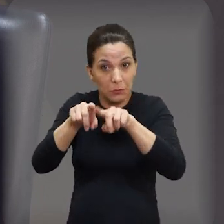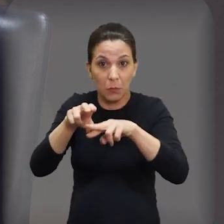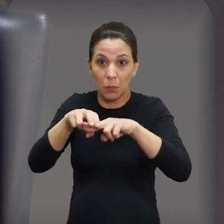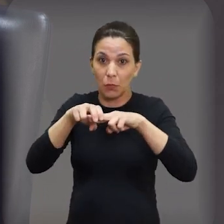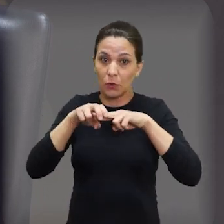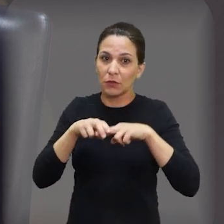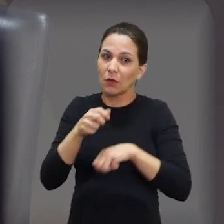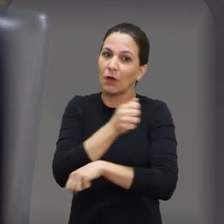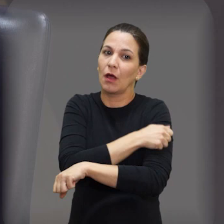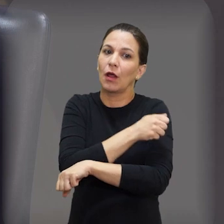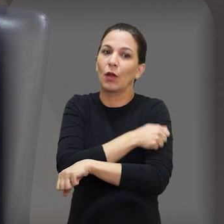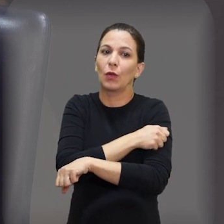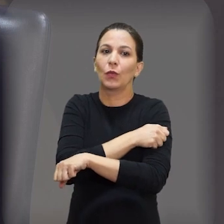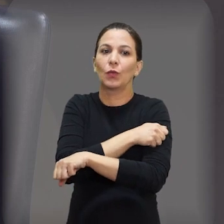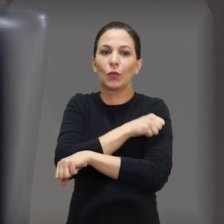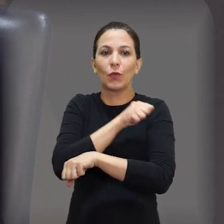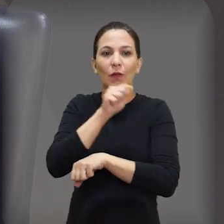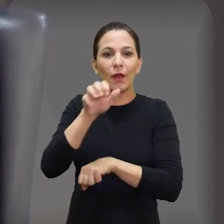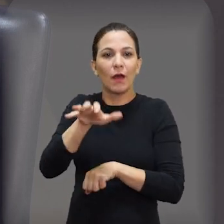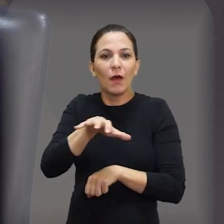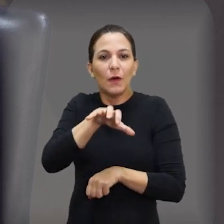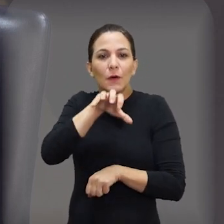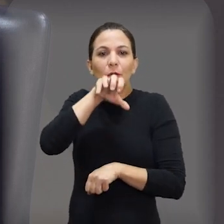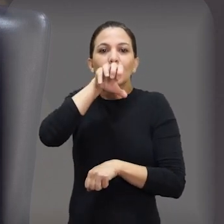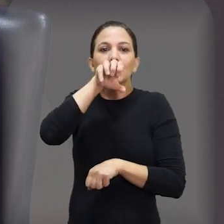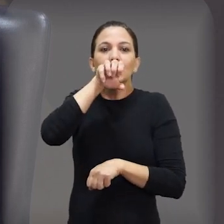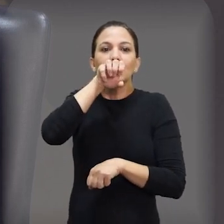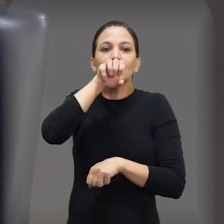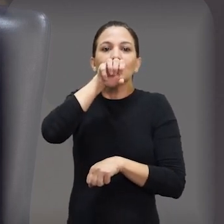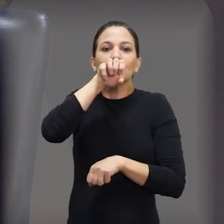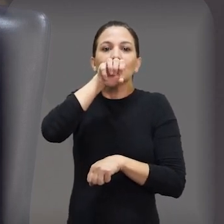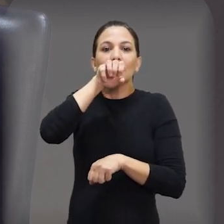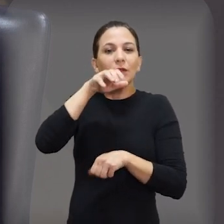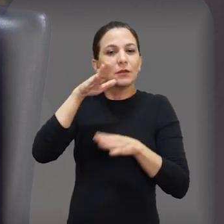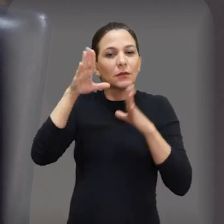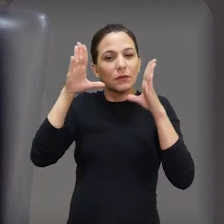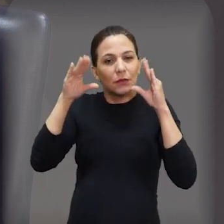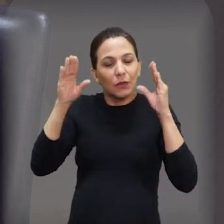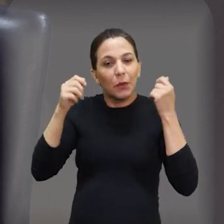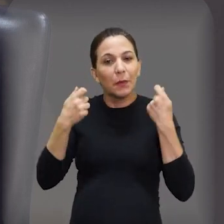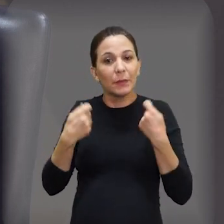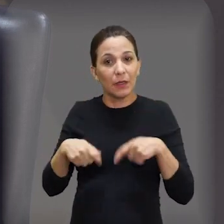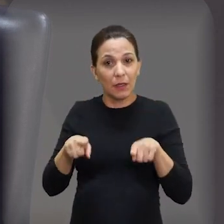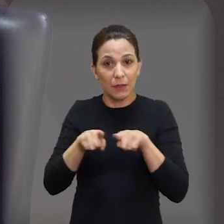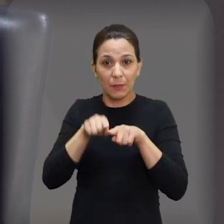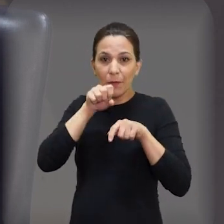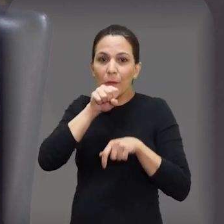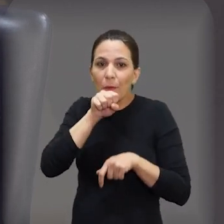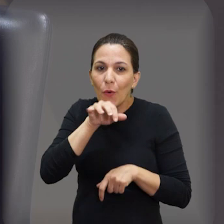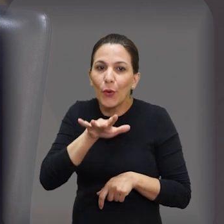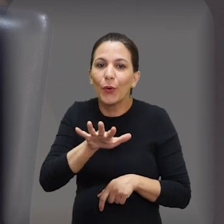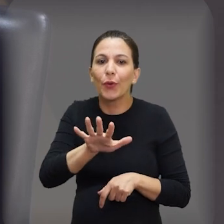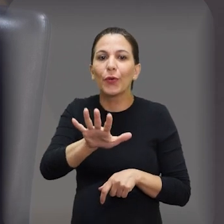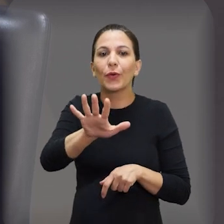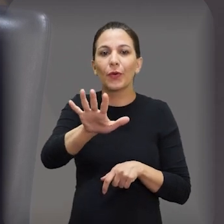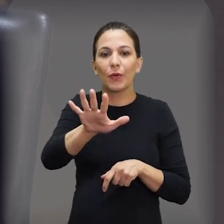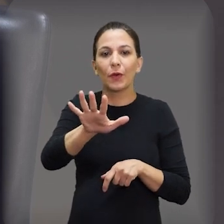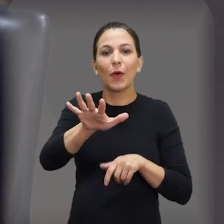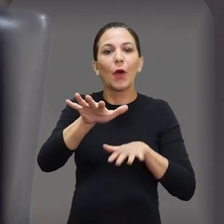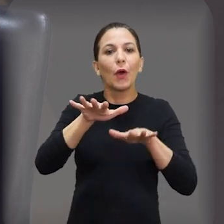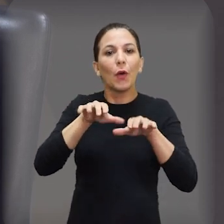né? É necessário que o aluno faça uma respiração tranquila, uma inspiração tranquila e